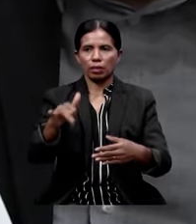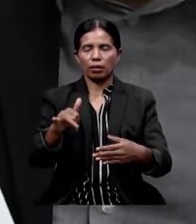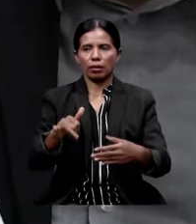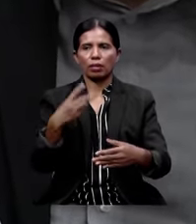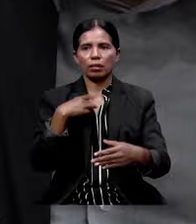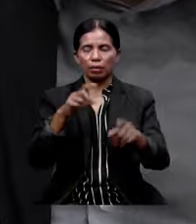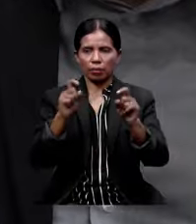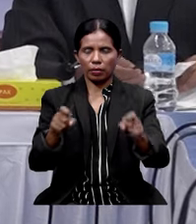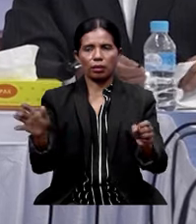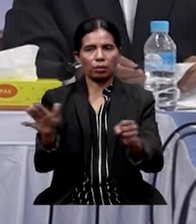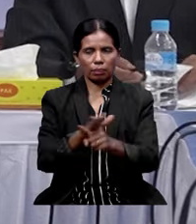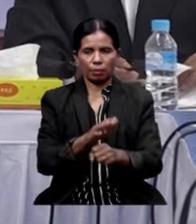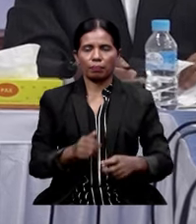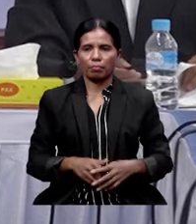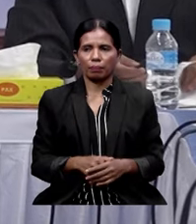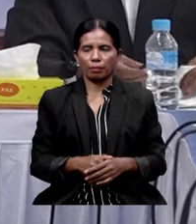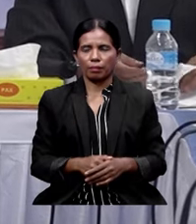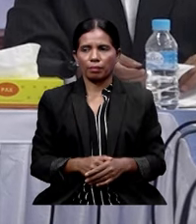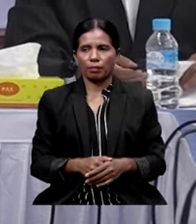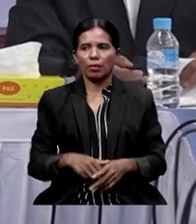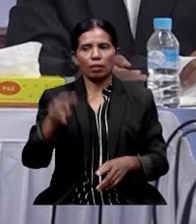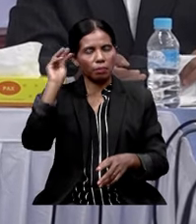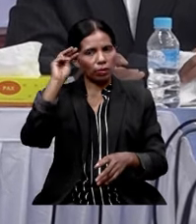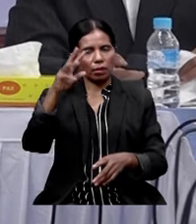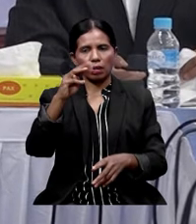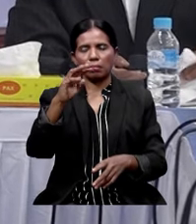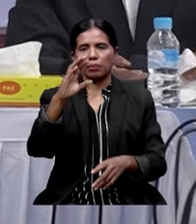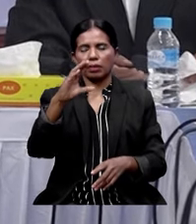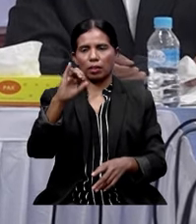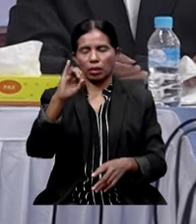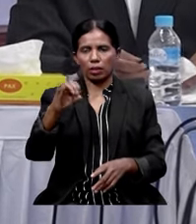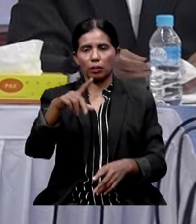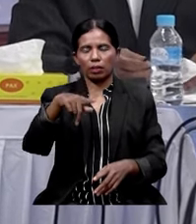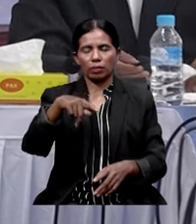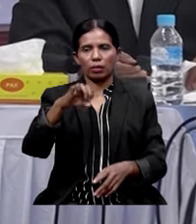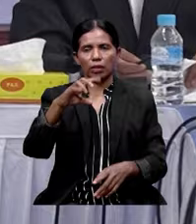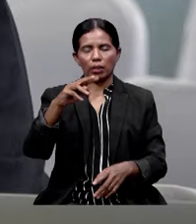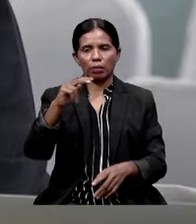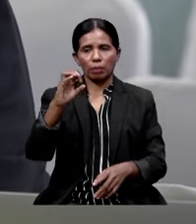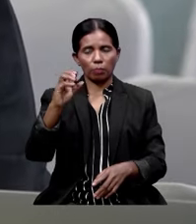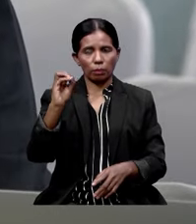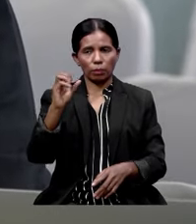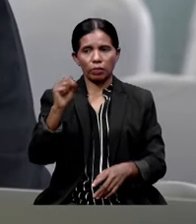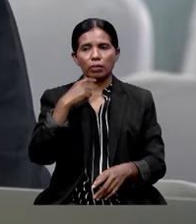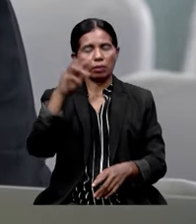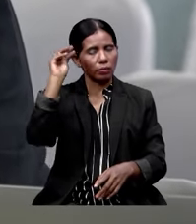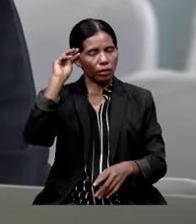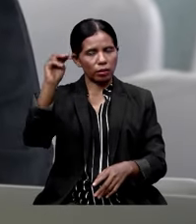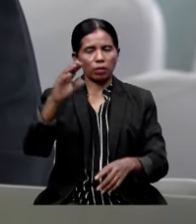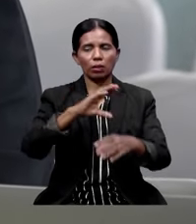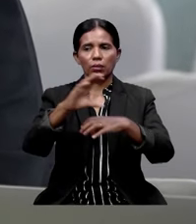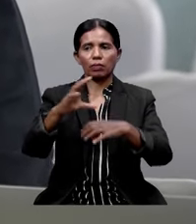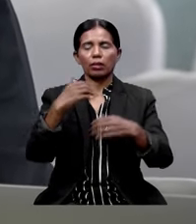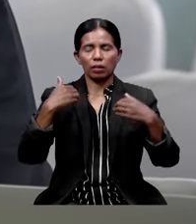e precisa de completa. Yeah. Ministro Comércio no Indústria, Filipus Nino Pereira Hateten, Ministério Comércio no Indústria, e